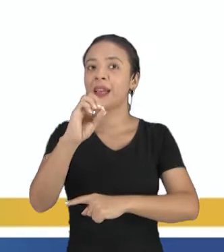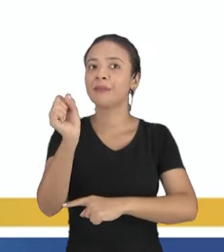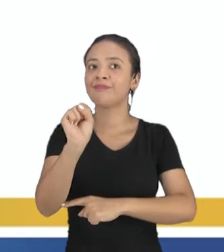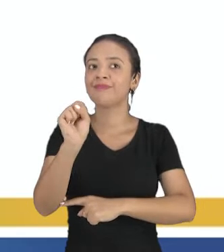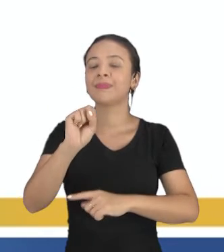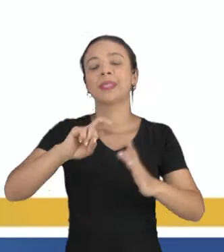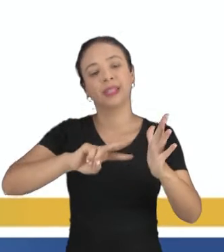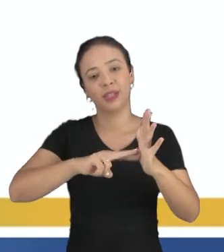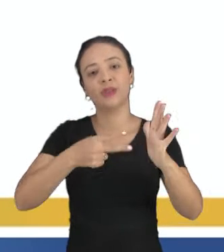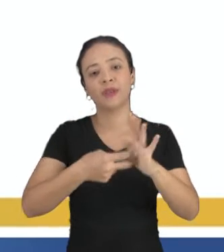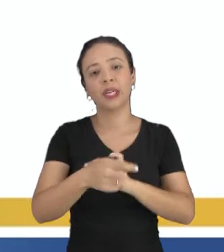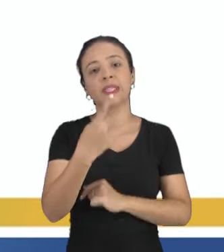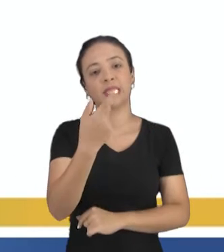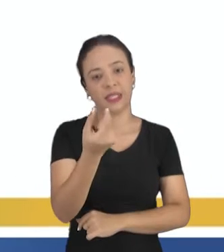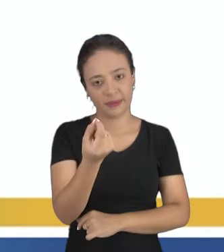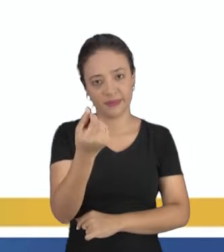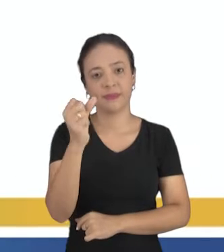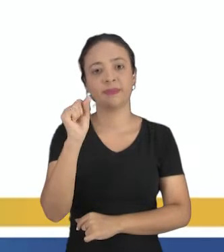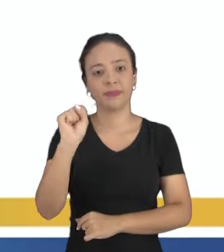120 segundos.